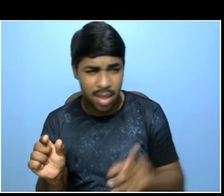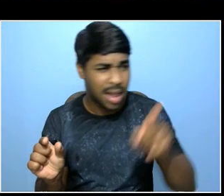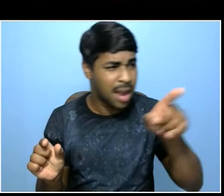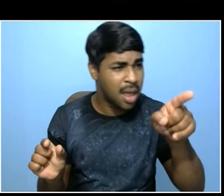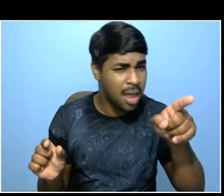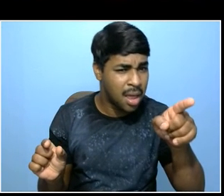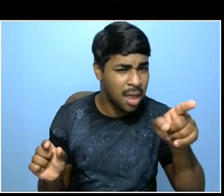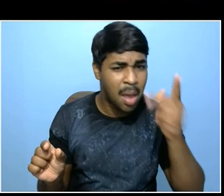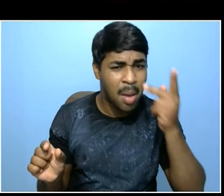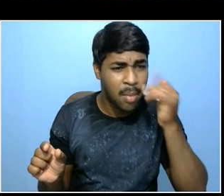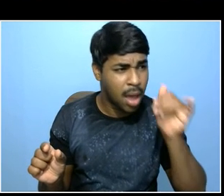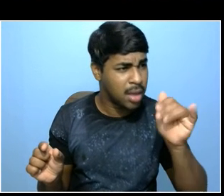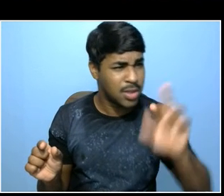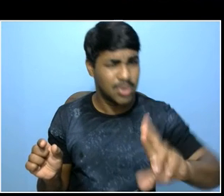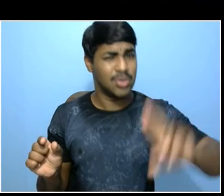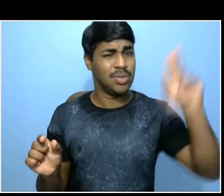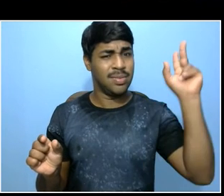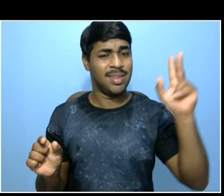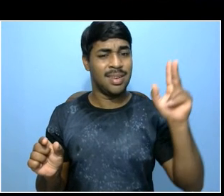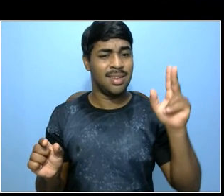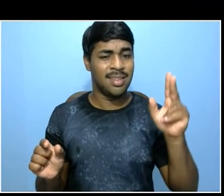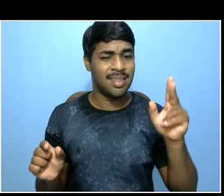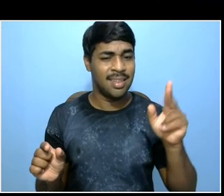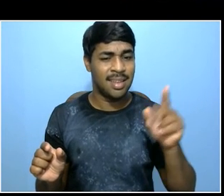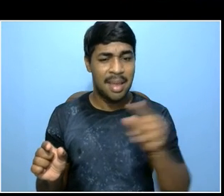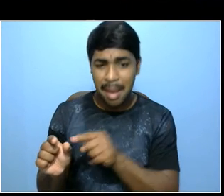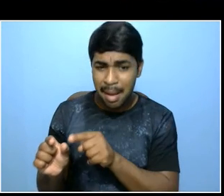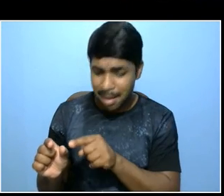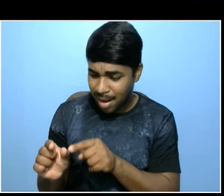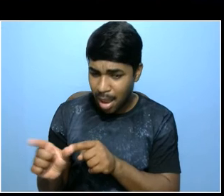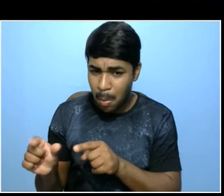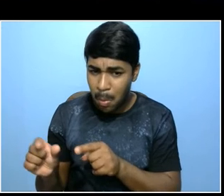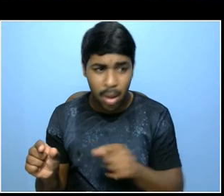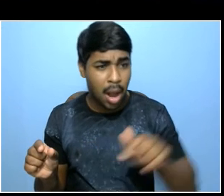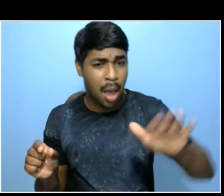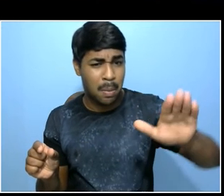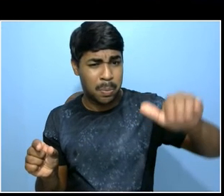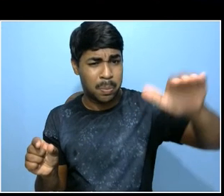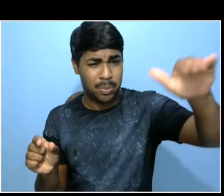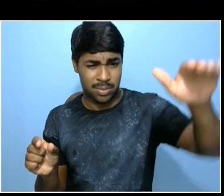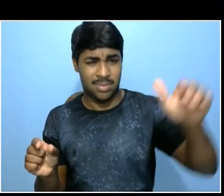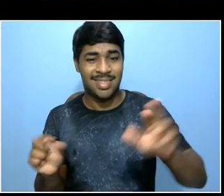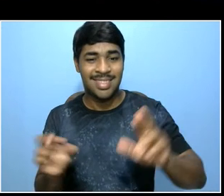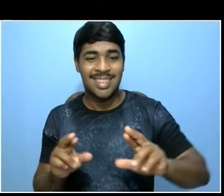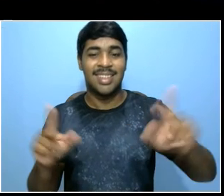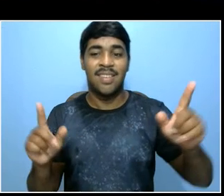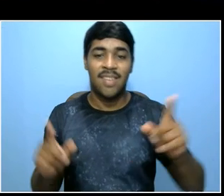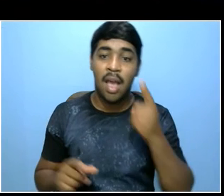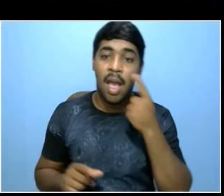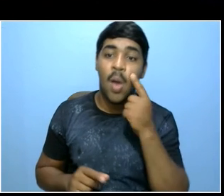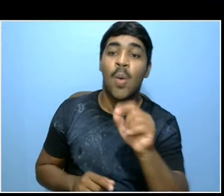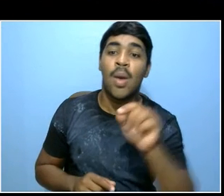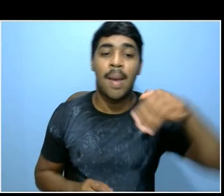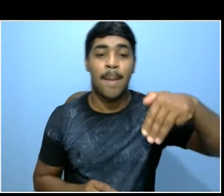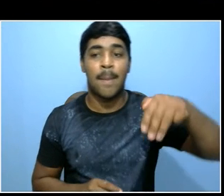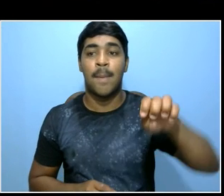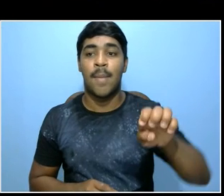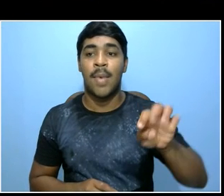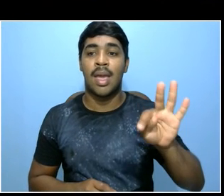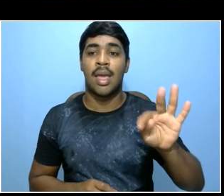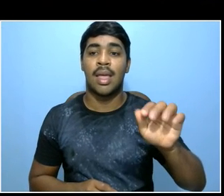ele vai passar por modificações extremas ao longo do seu desenvolvimento. Então, todo esse processo ele é chamado de metamorfose, tá? Que é